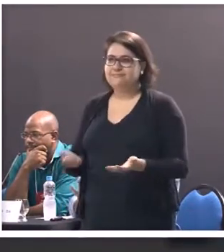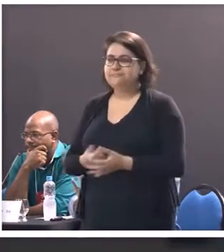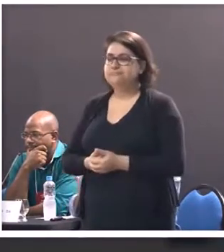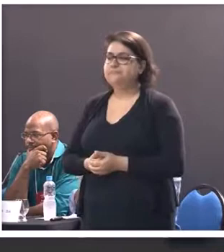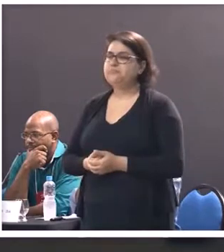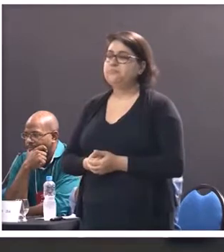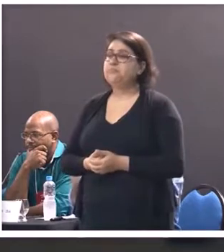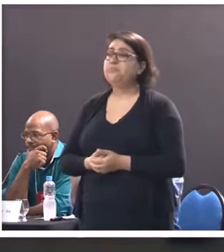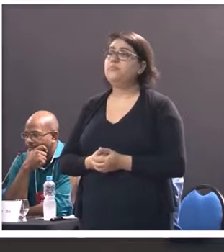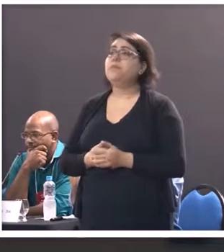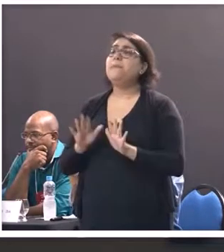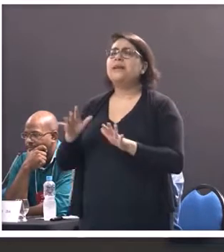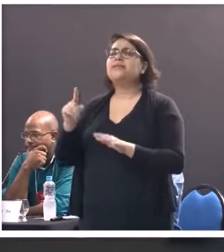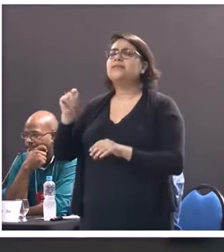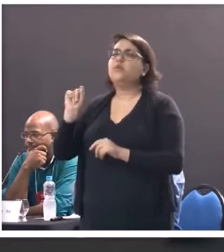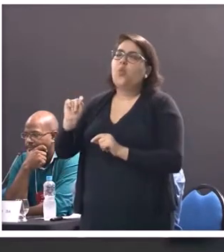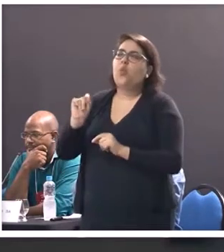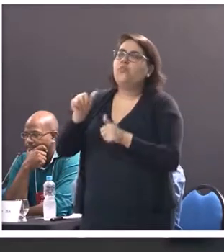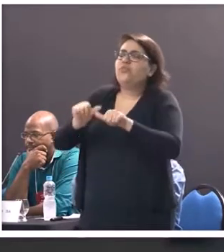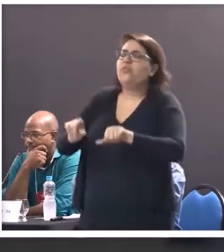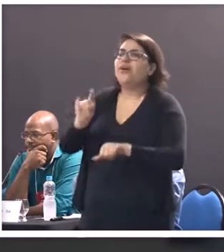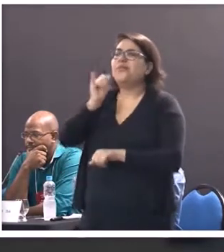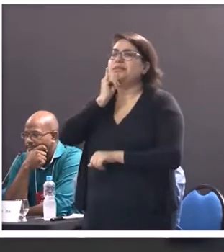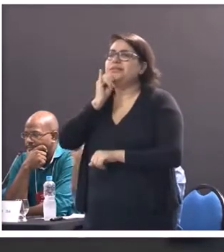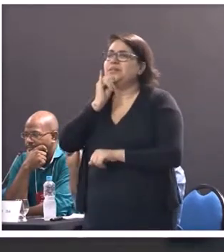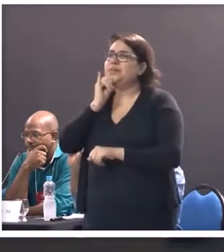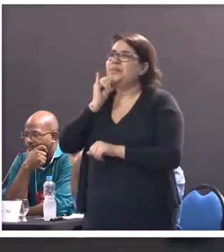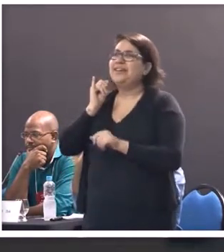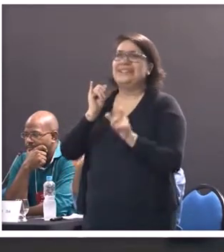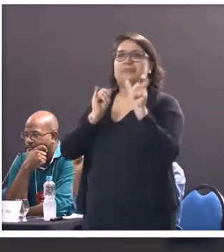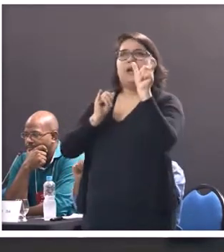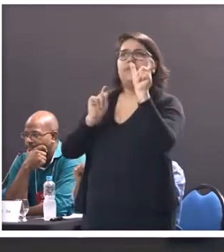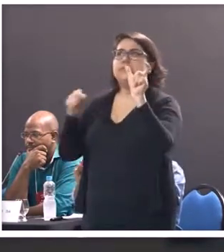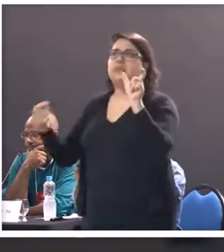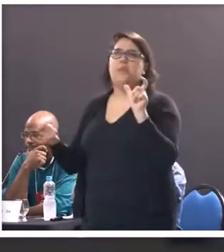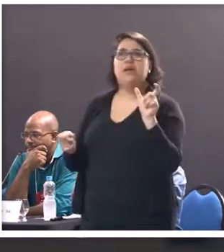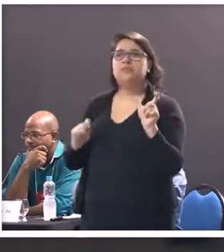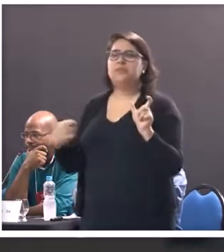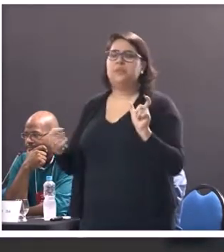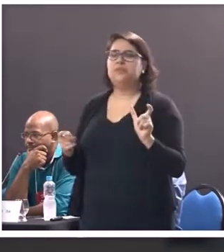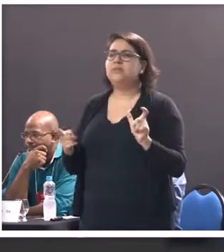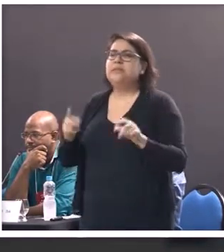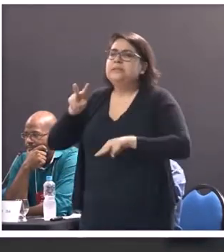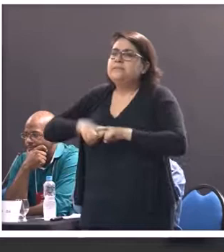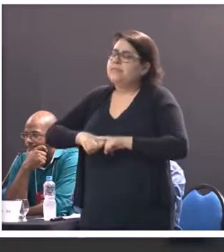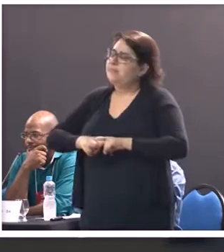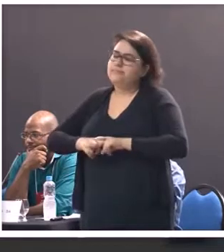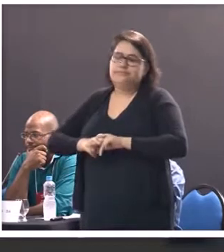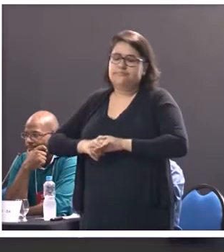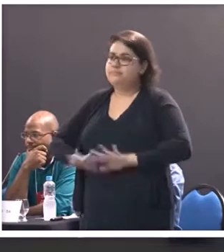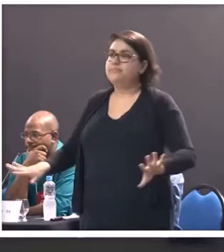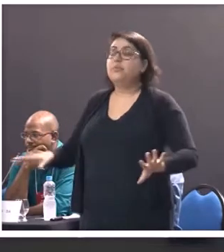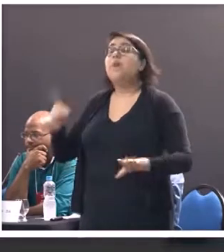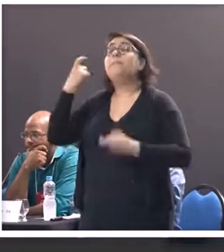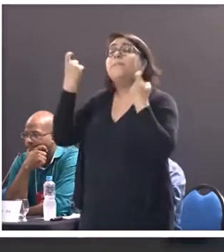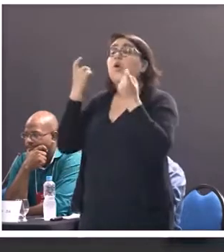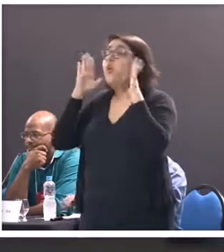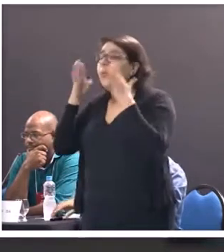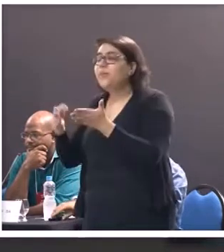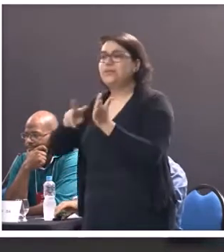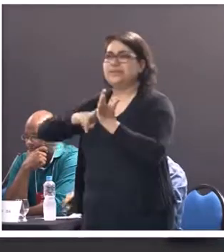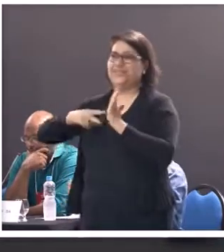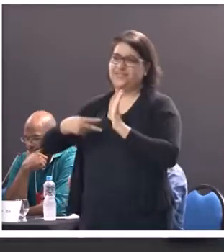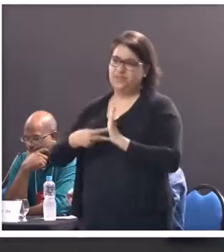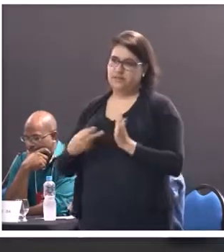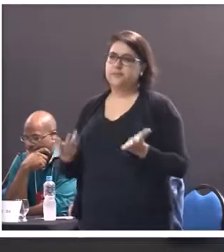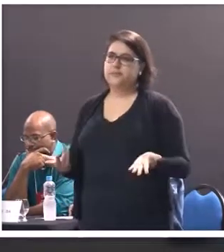Mas ao traduzir, não fica se perguntando mais, mas esse sinal, essa palavra vai ser o quê? Não. Se prendam estritamente o